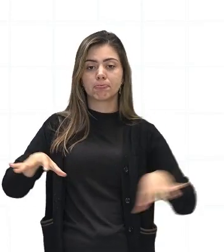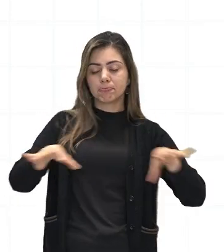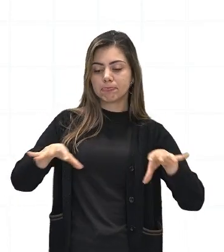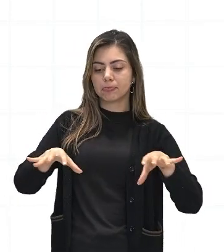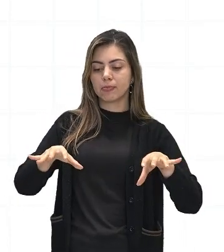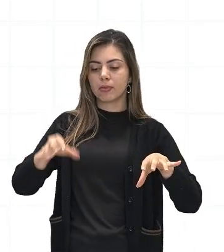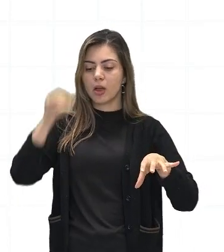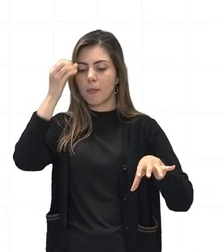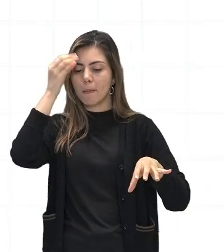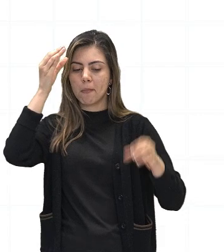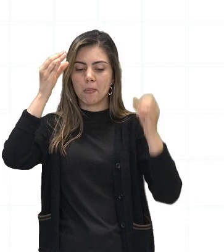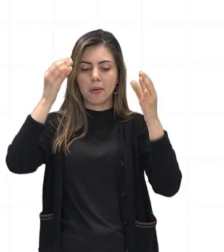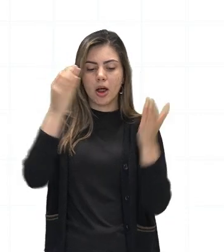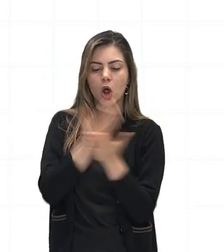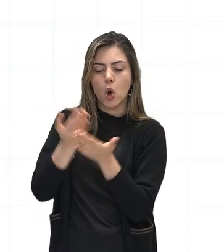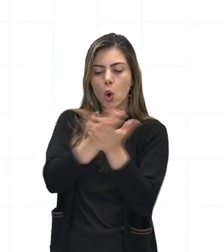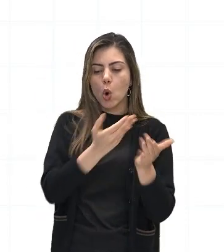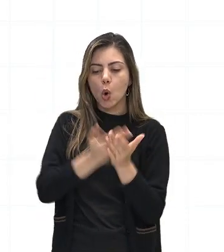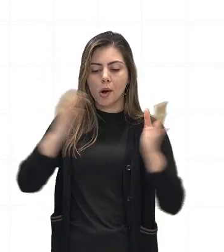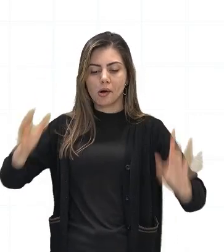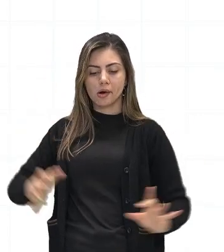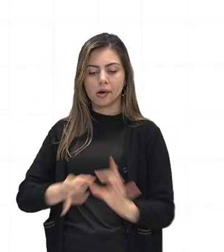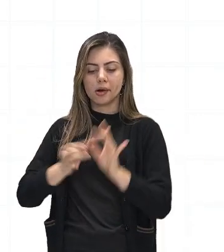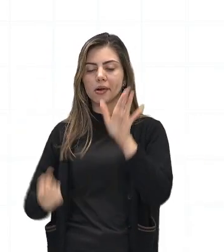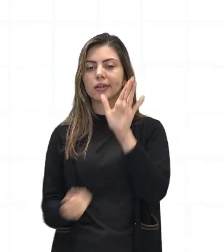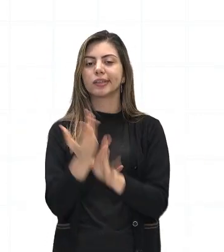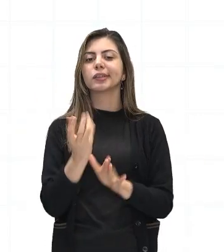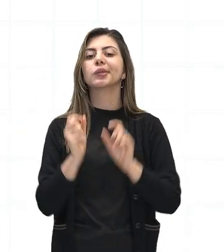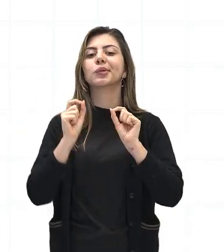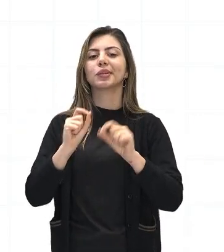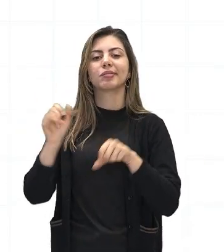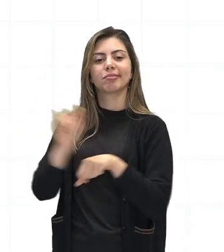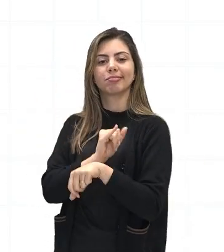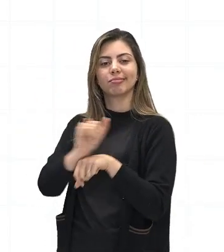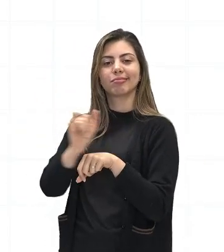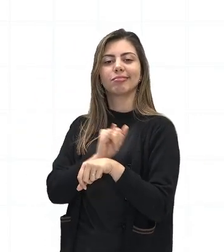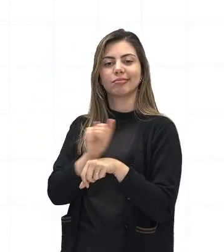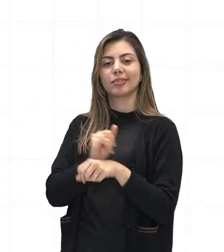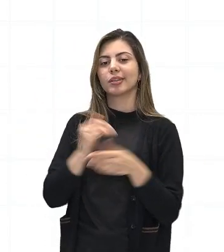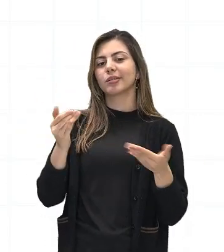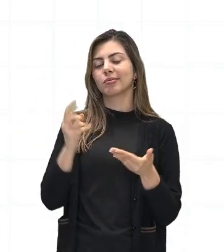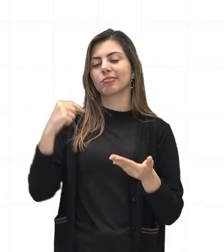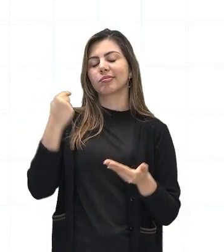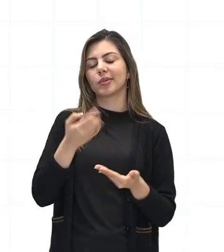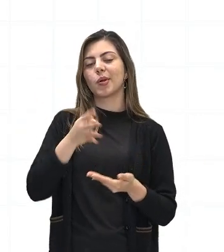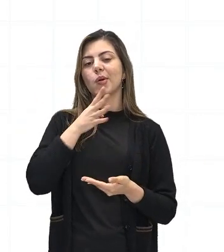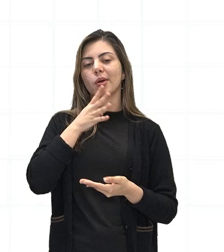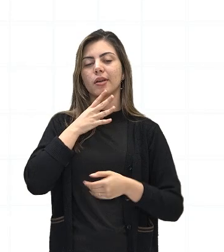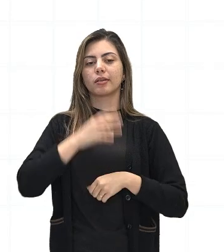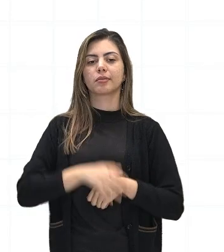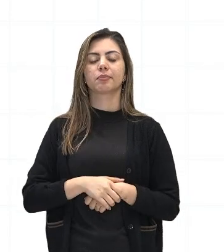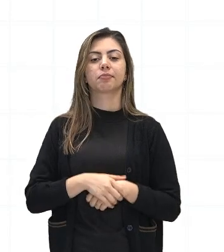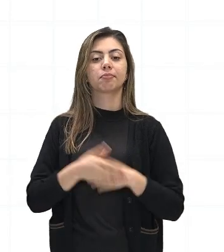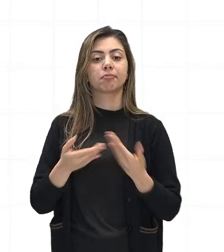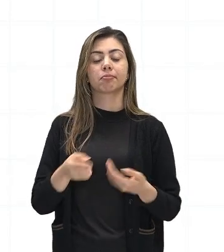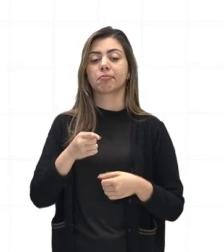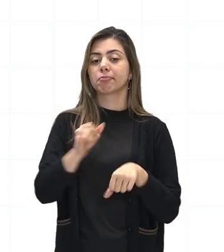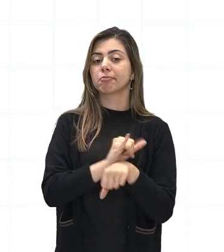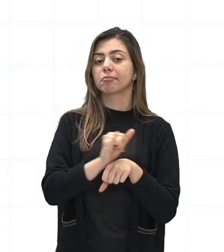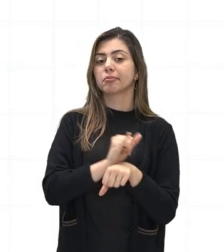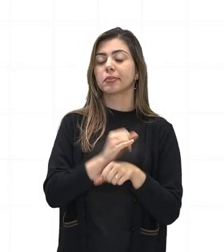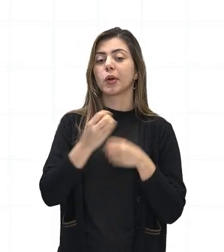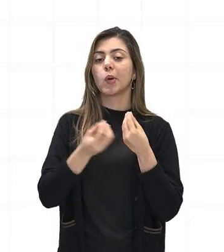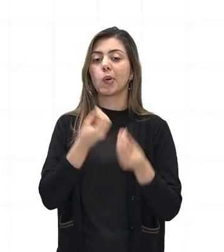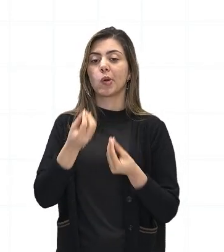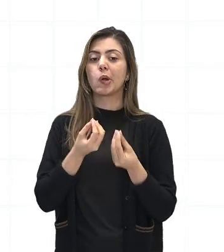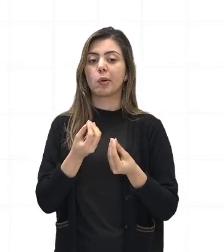esses conhecimentos e formulou um método como nós conhecemos hoje e fez com que esse método fosse